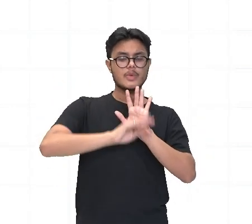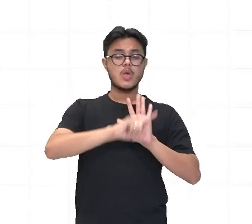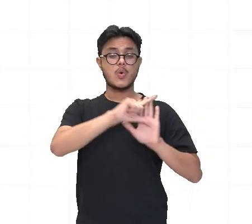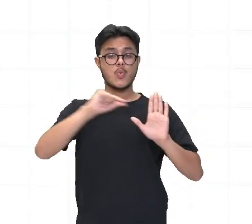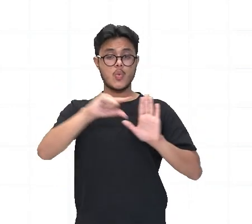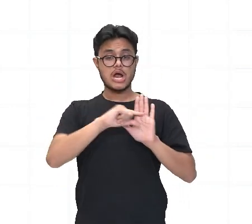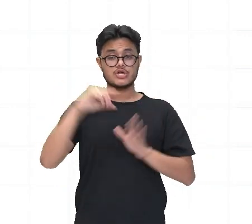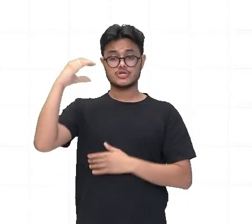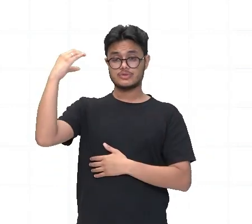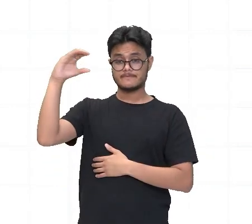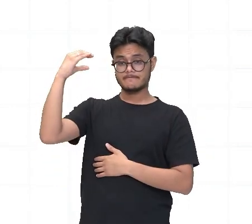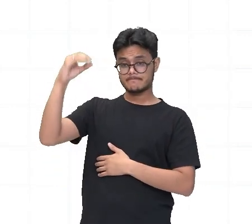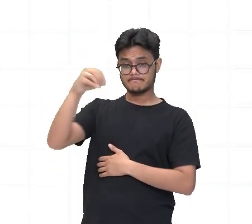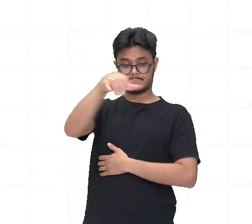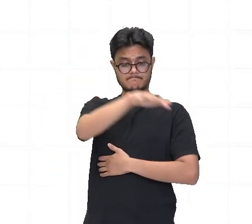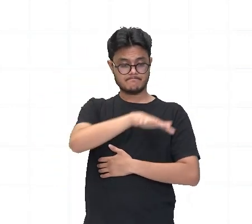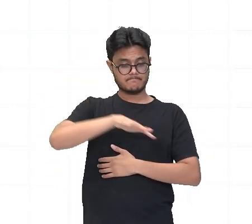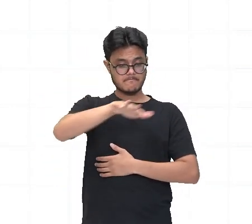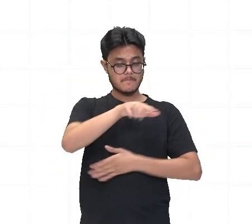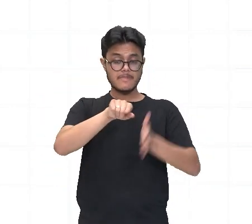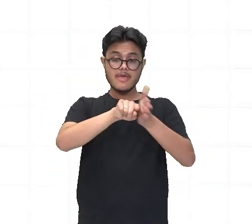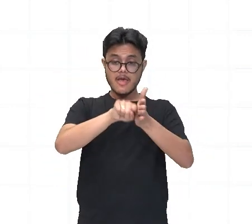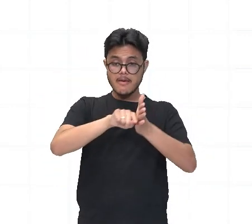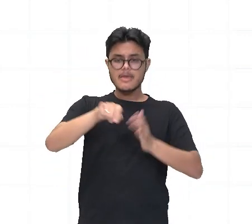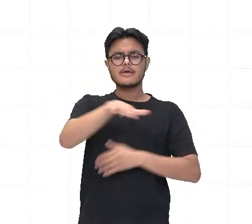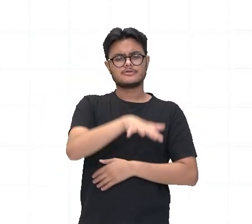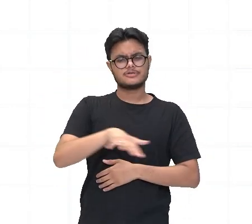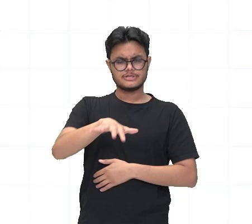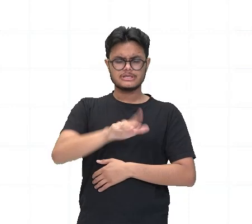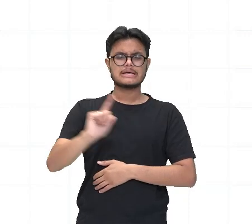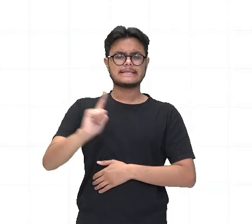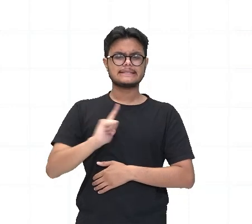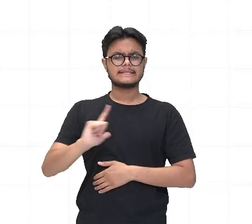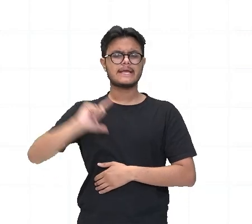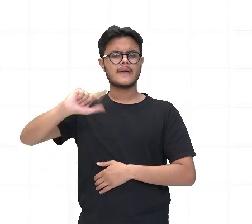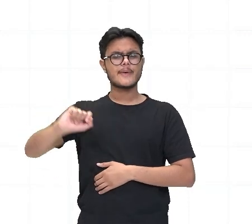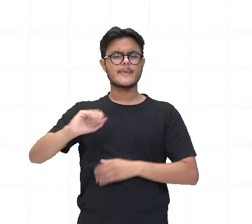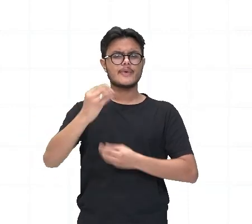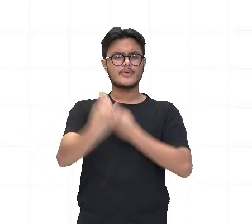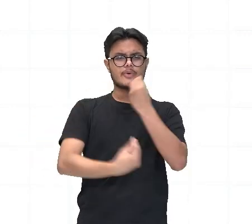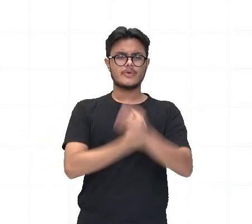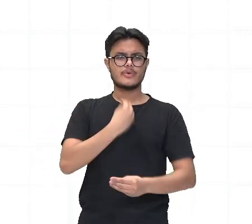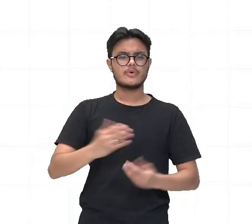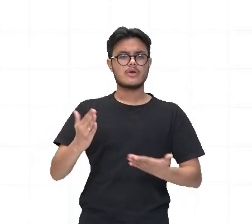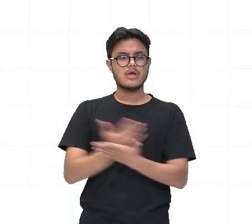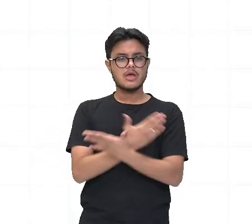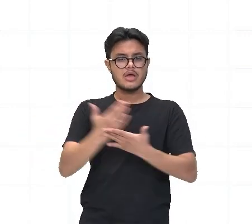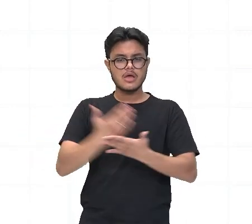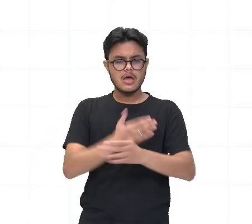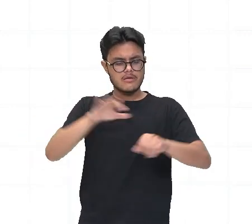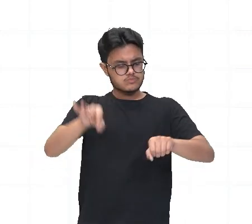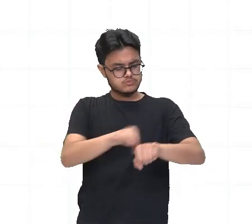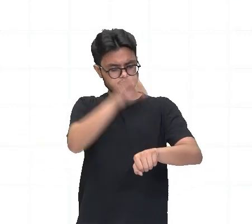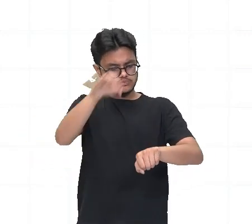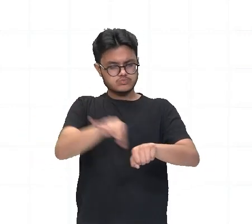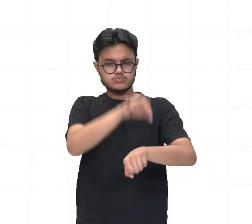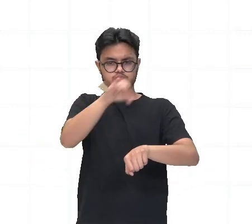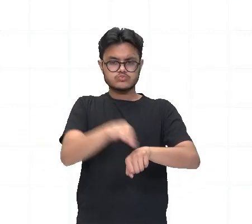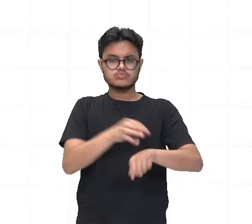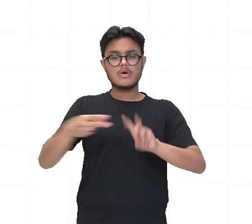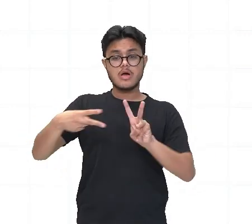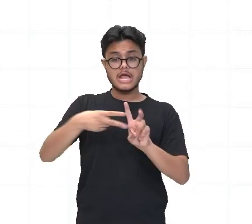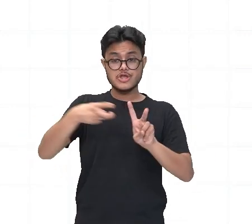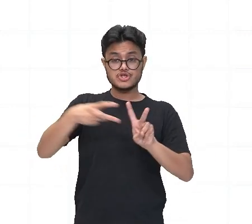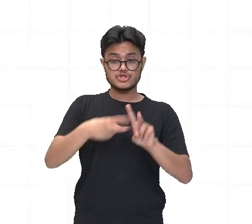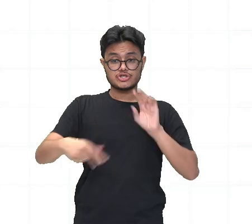divulgação científica, de uma pesquisa aí, né, que envolveu a questão dos traçados indígenas nas cestarias, não é? Então, a partir